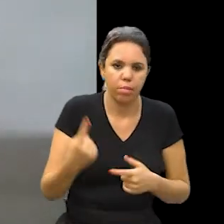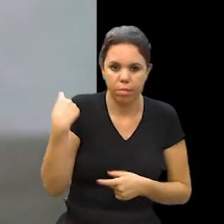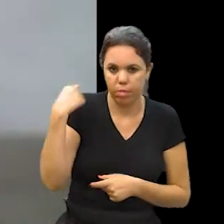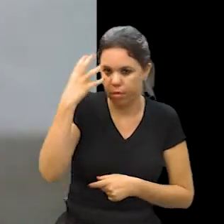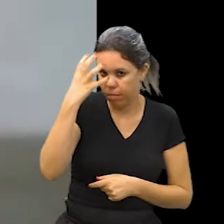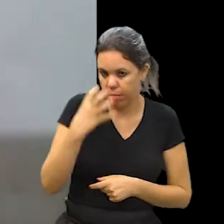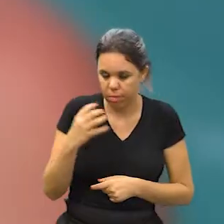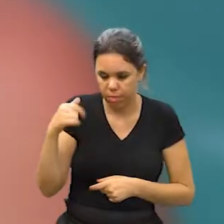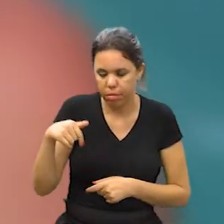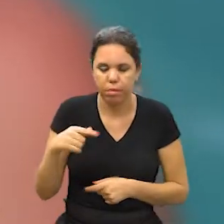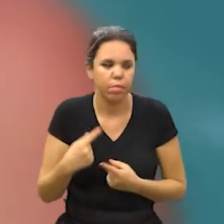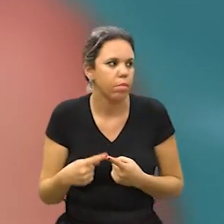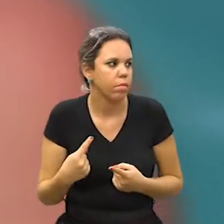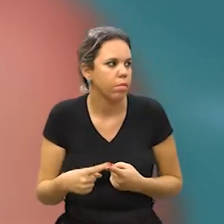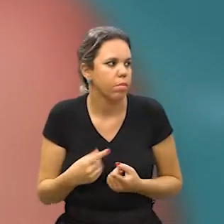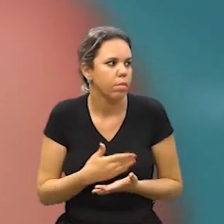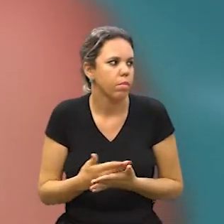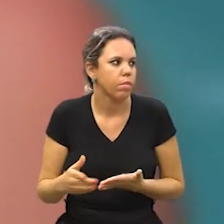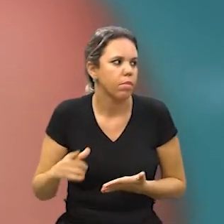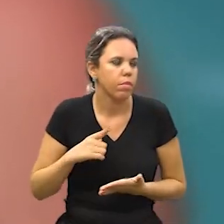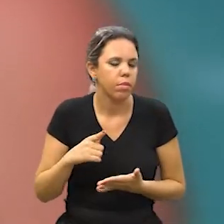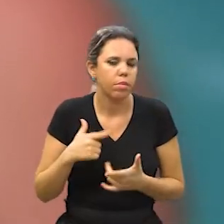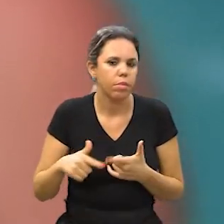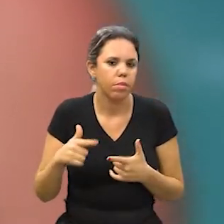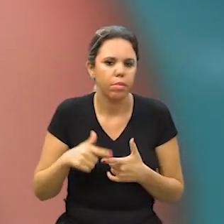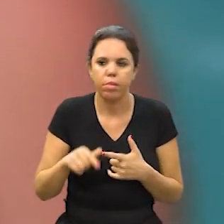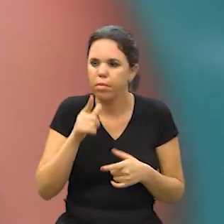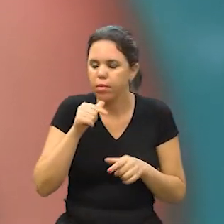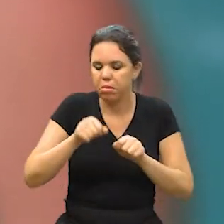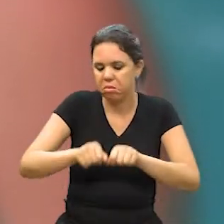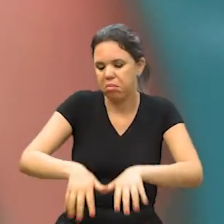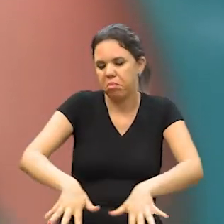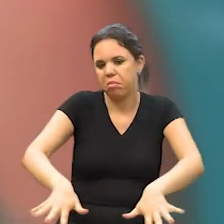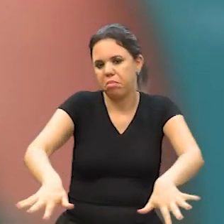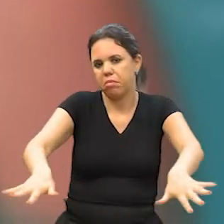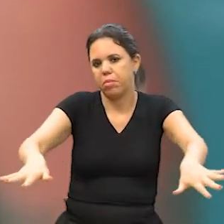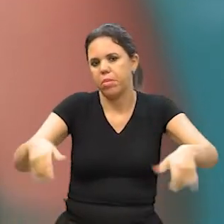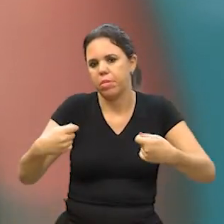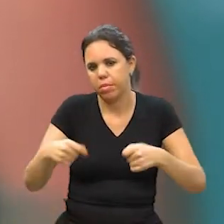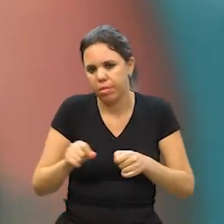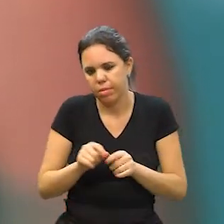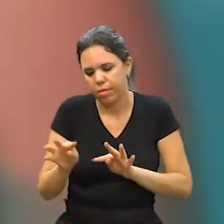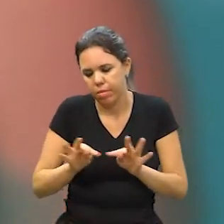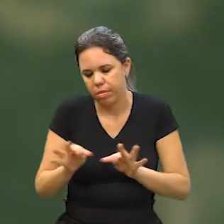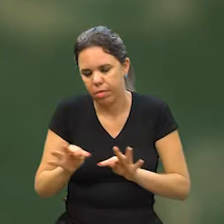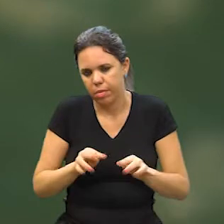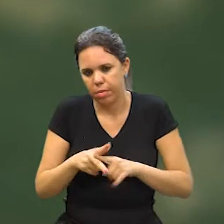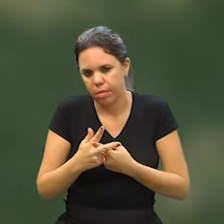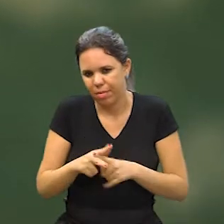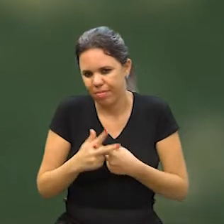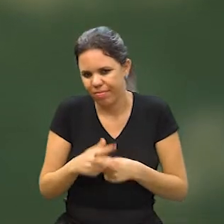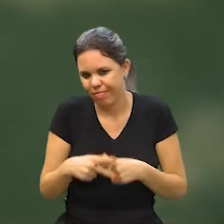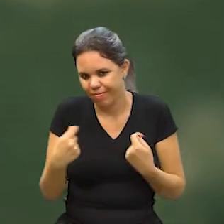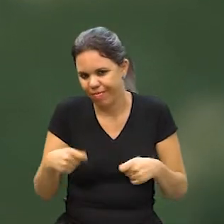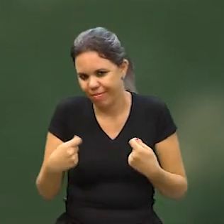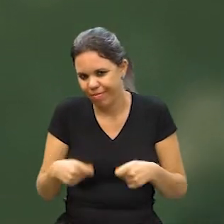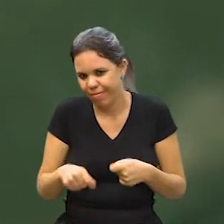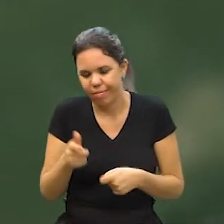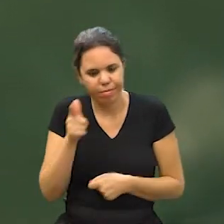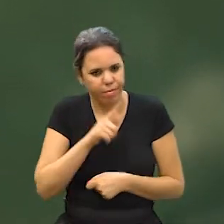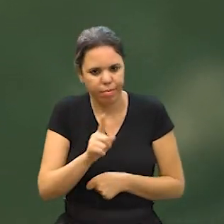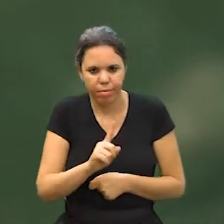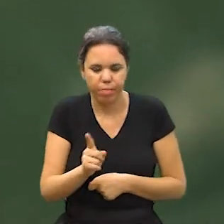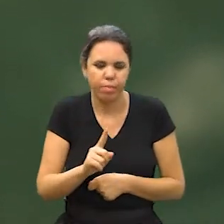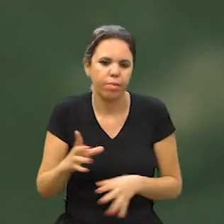aqui com a piscina, porque começou a ter infiltração de água por baixo, precisou fazer, está precisando, né, que ainda não